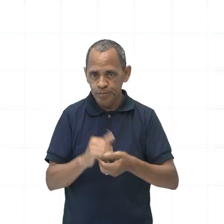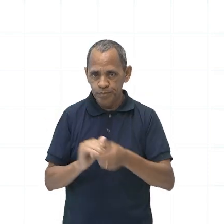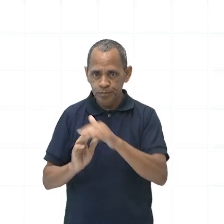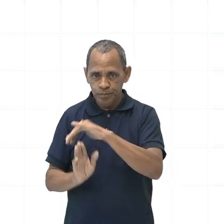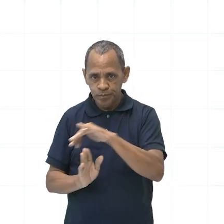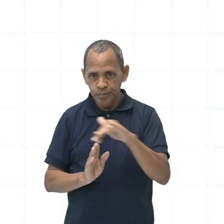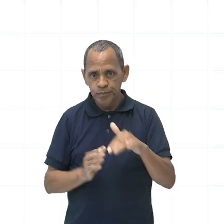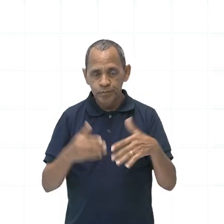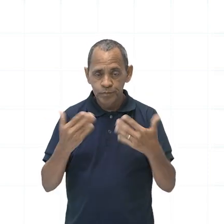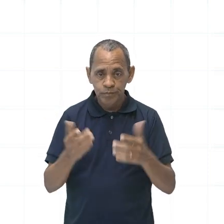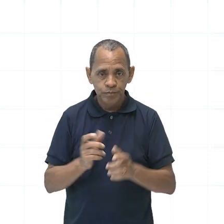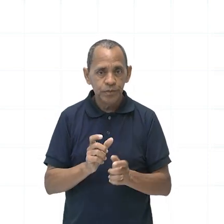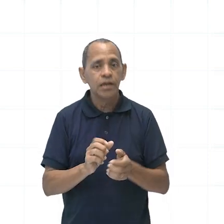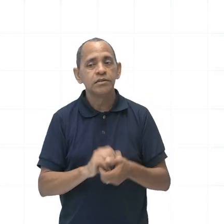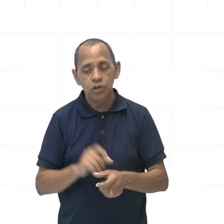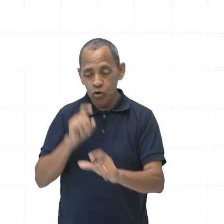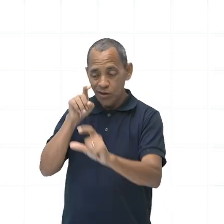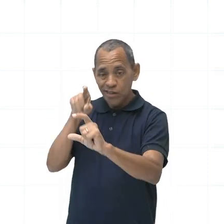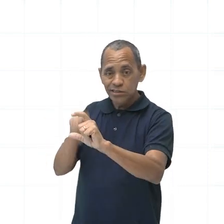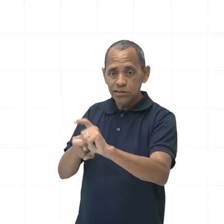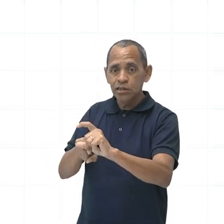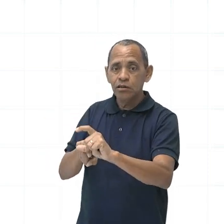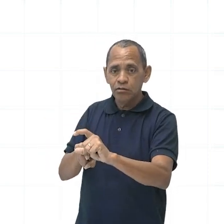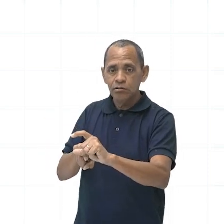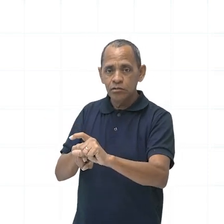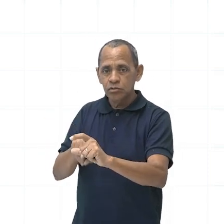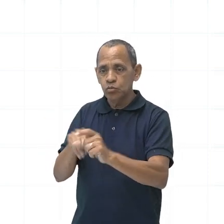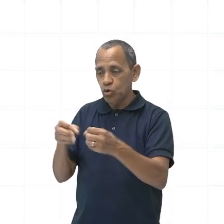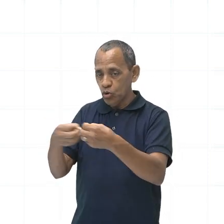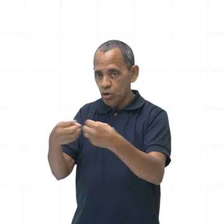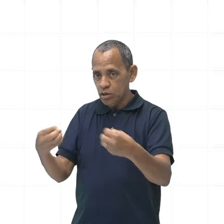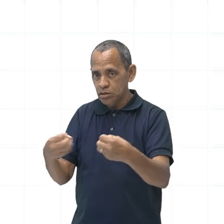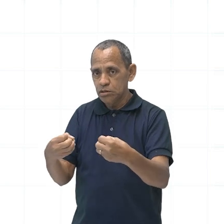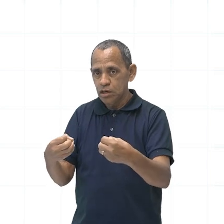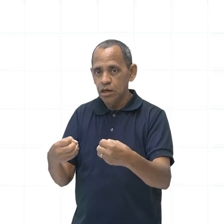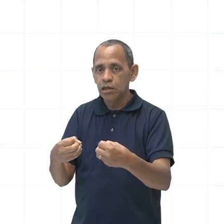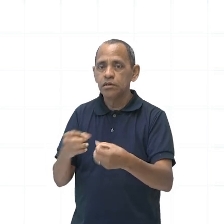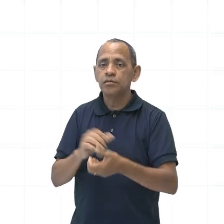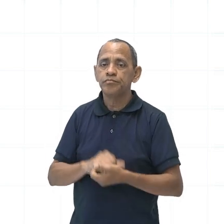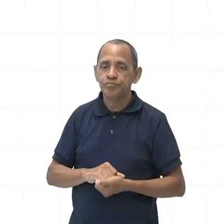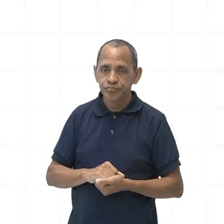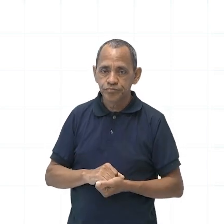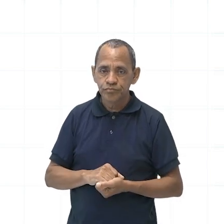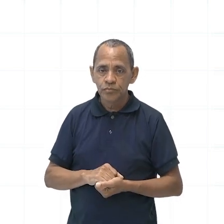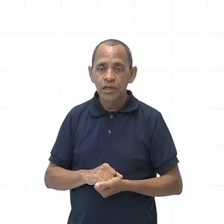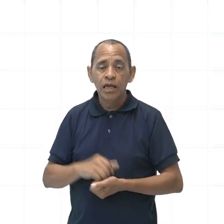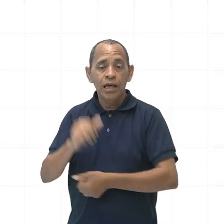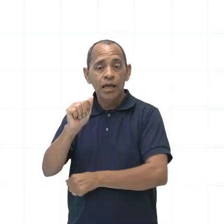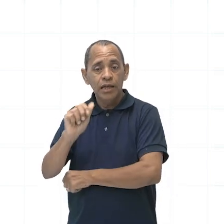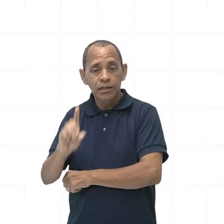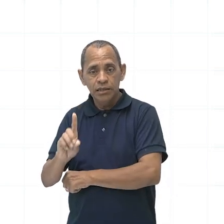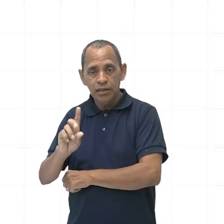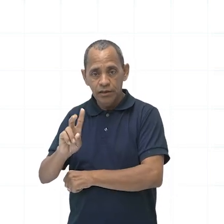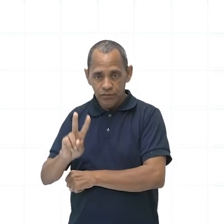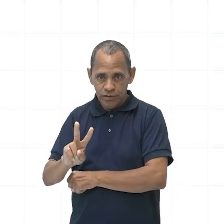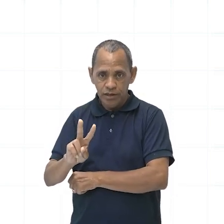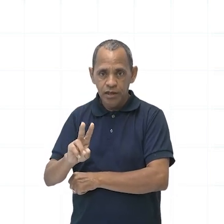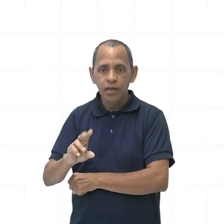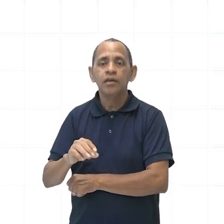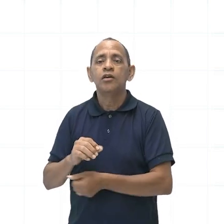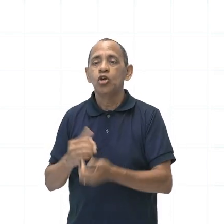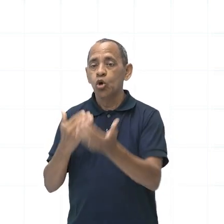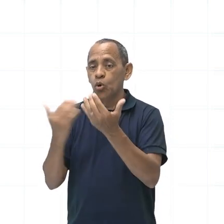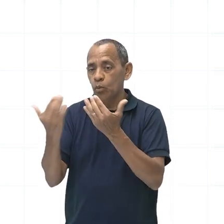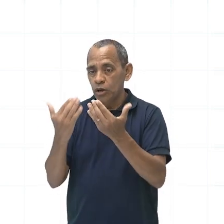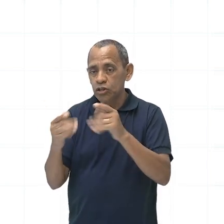comparação. Então, essa minha oração subordinada que aí está, vamos chamar de oração subordinada